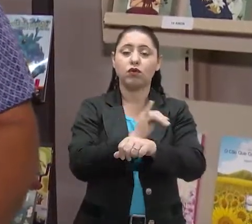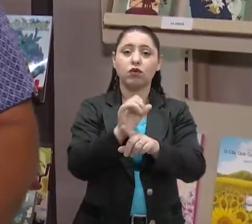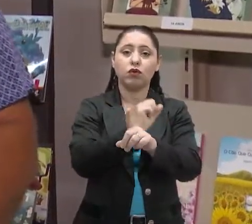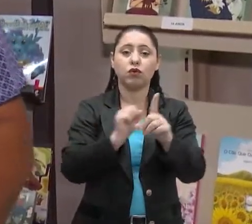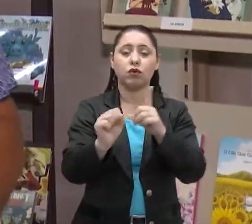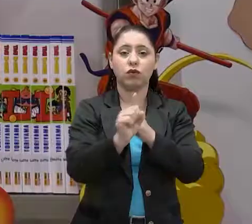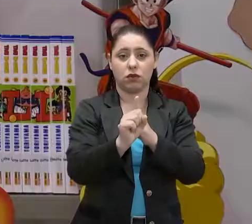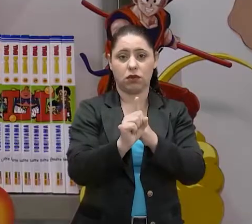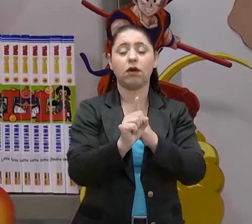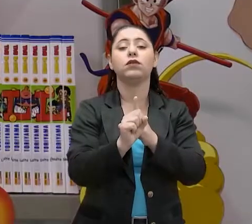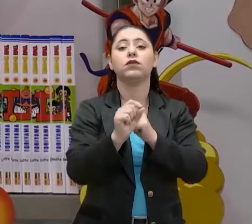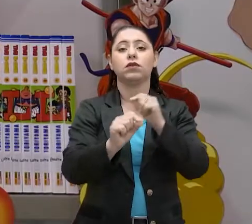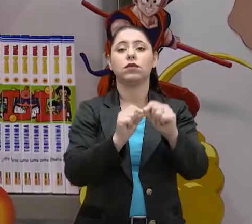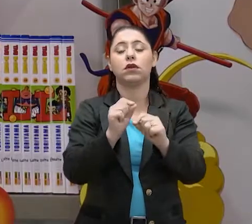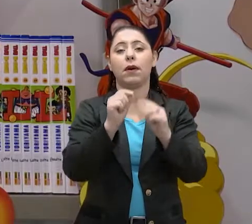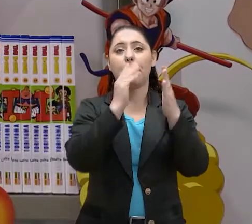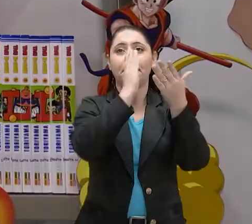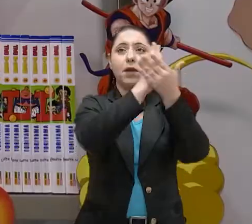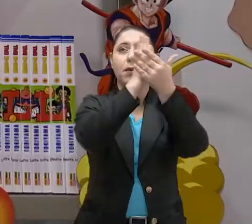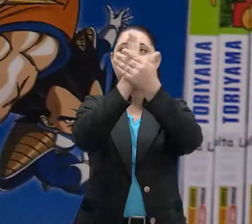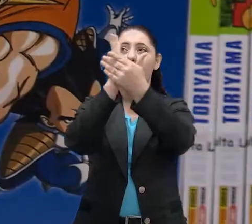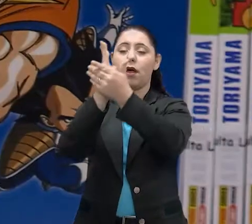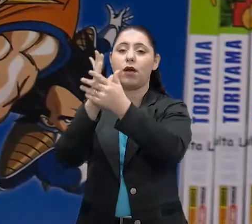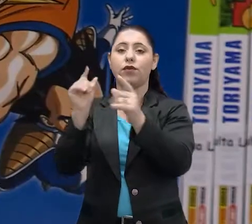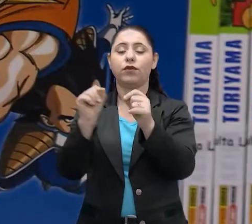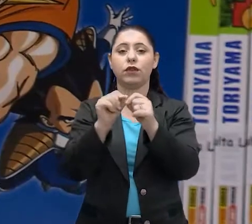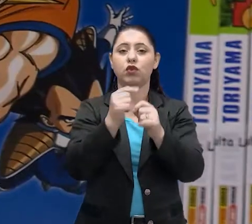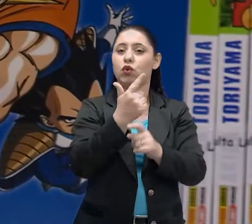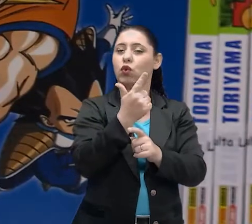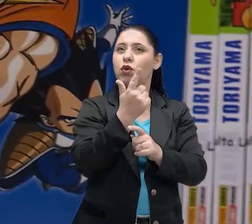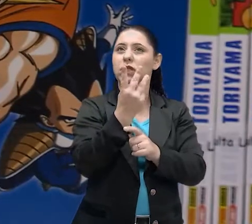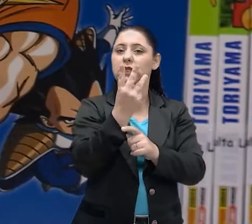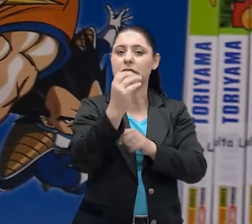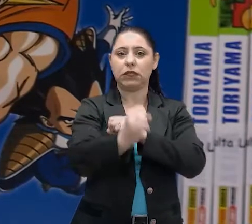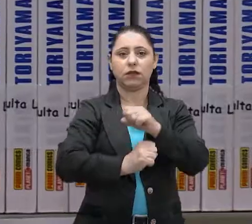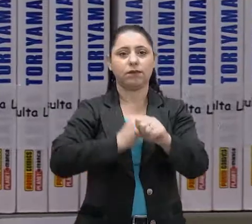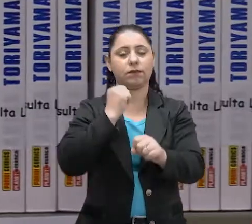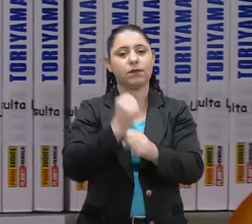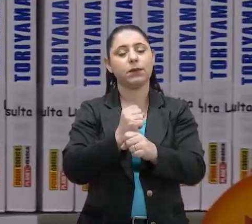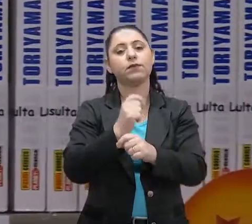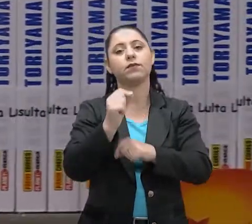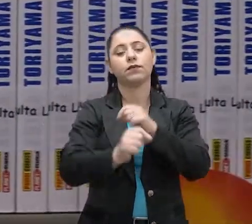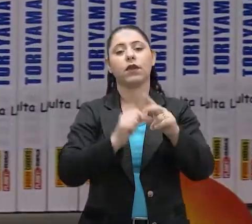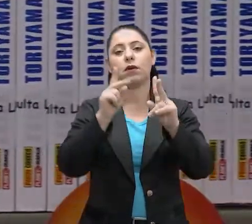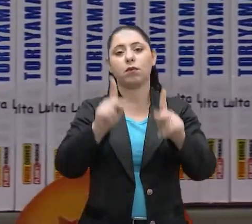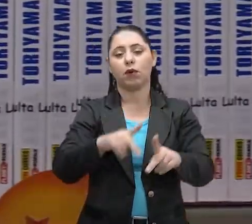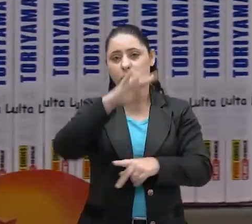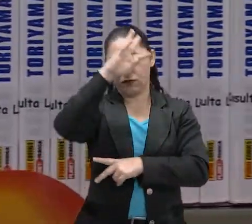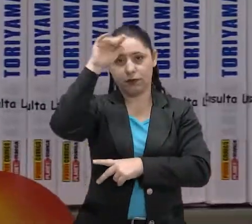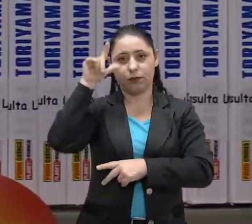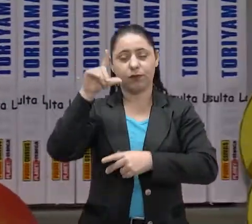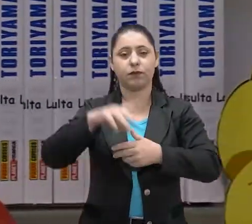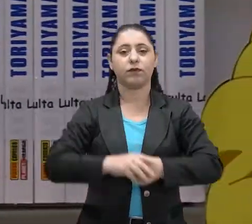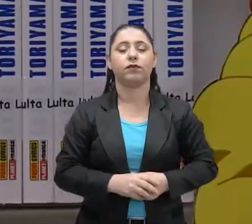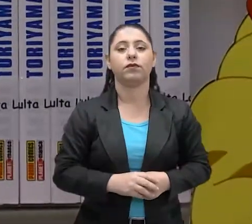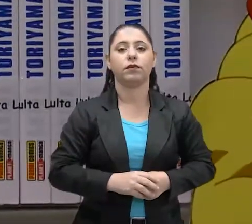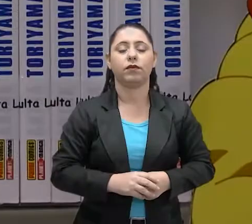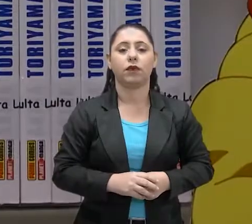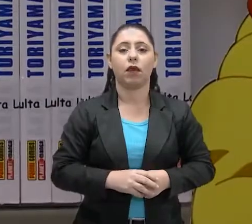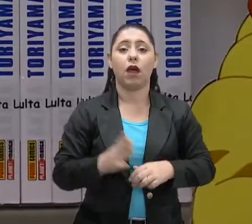por ações sociais que a biblioteca fez durante 2, 3 anos para a